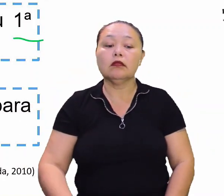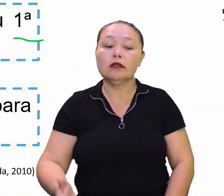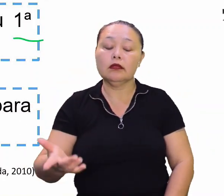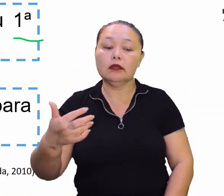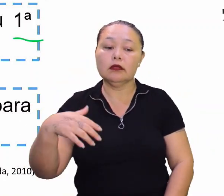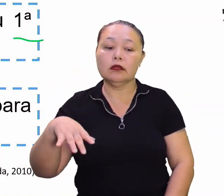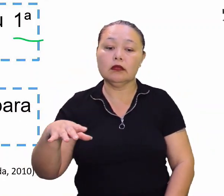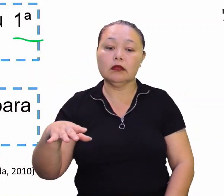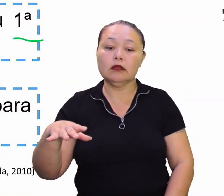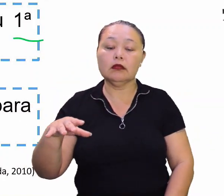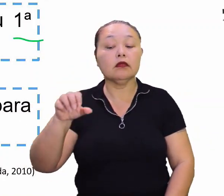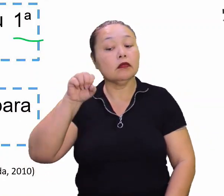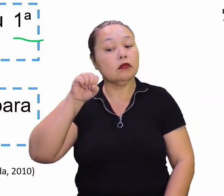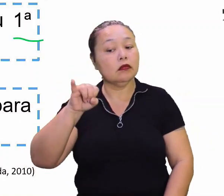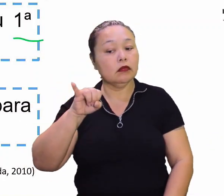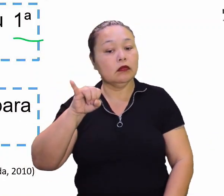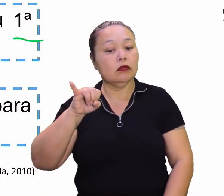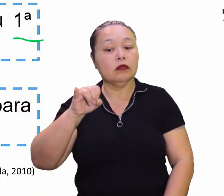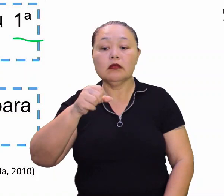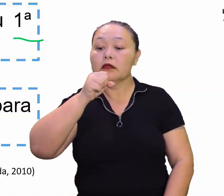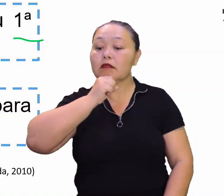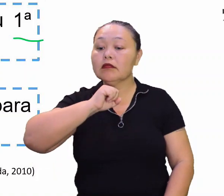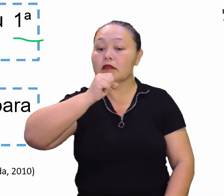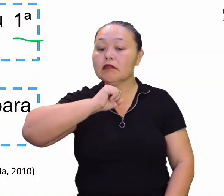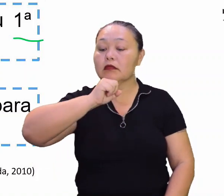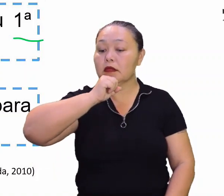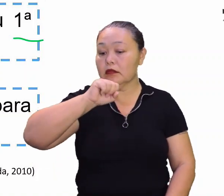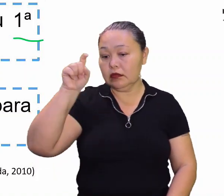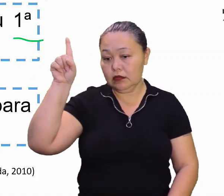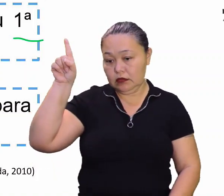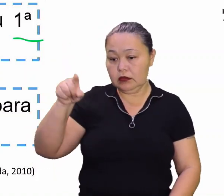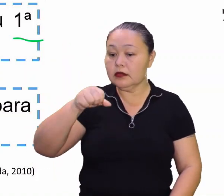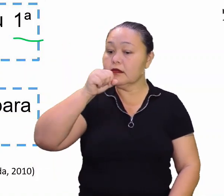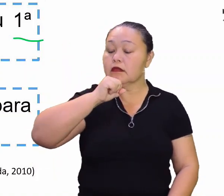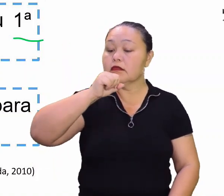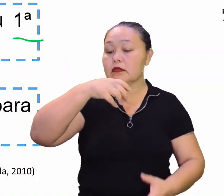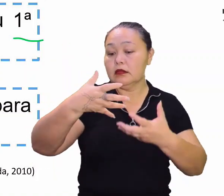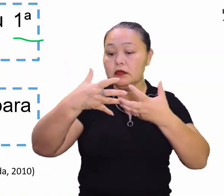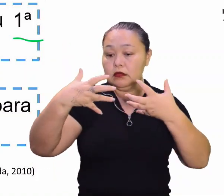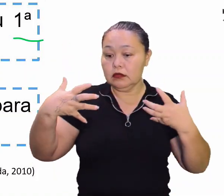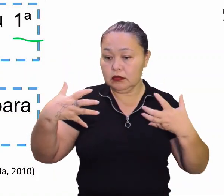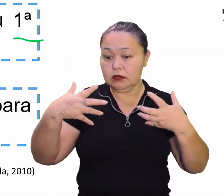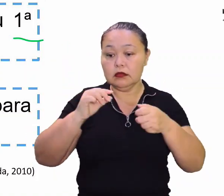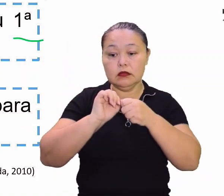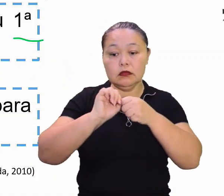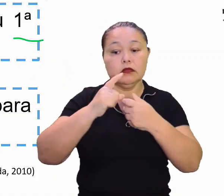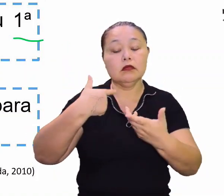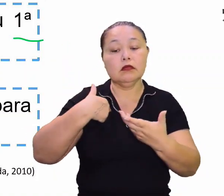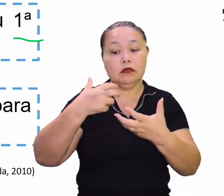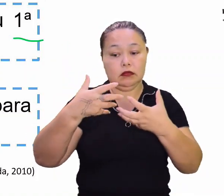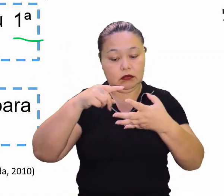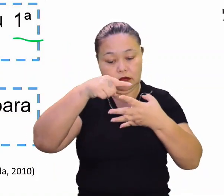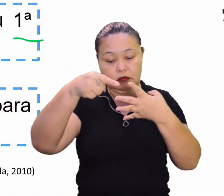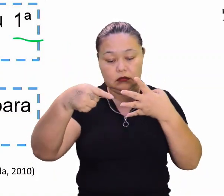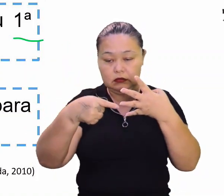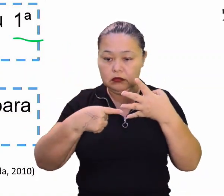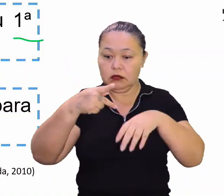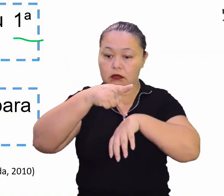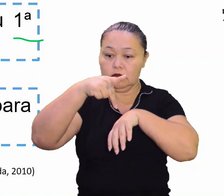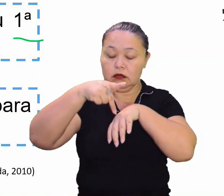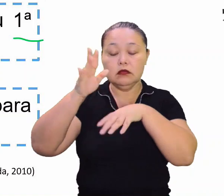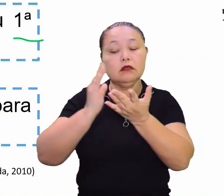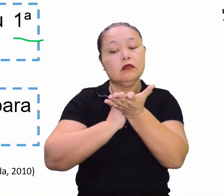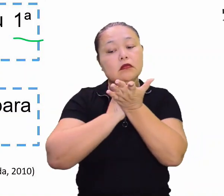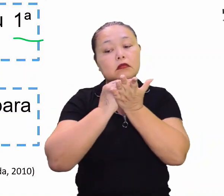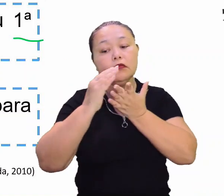Rogério, se eles são velhos tigres, isso quer dizer que eles que começaram